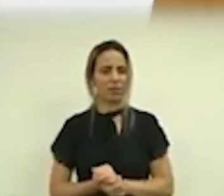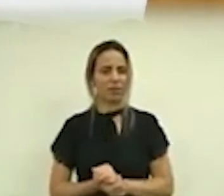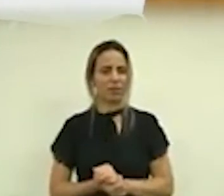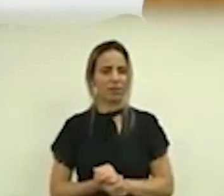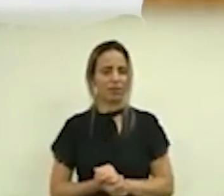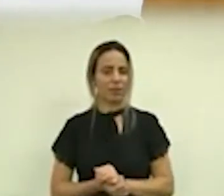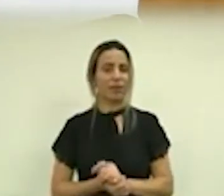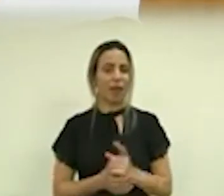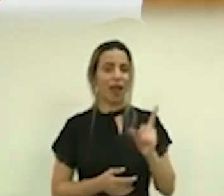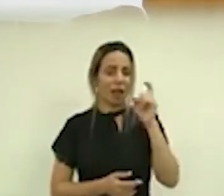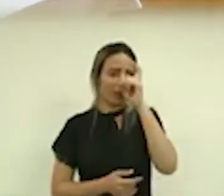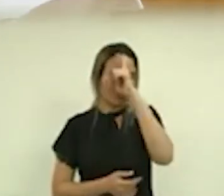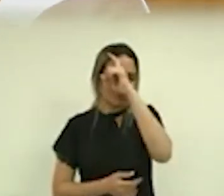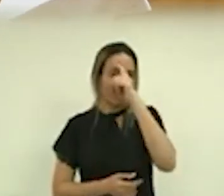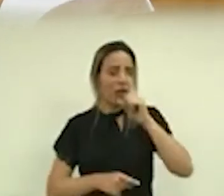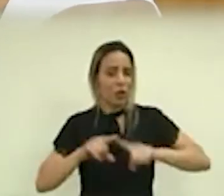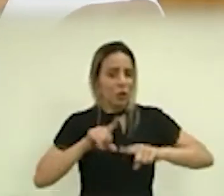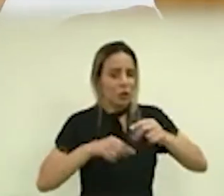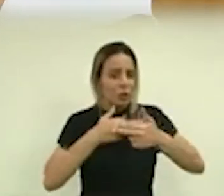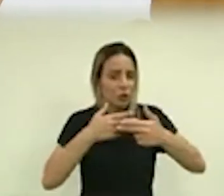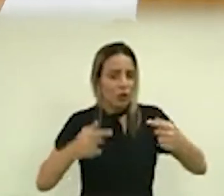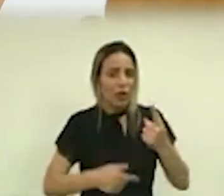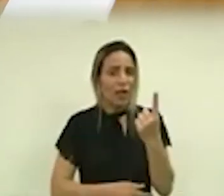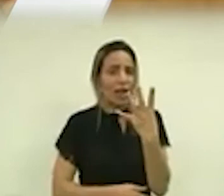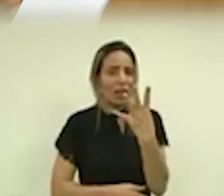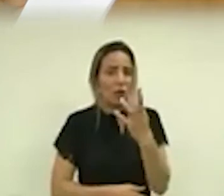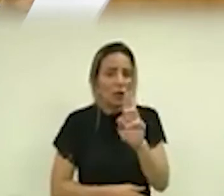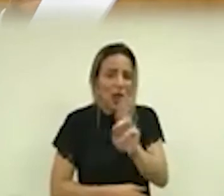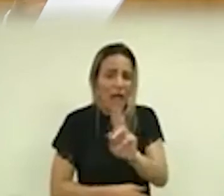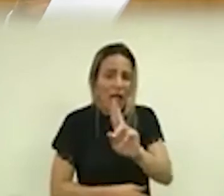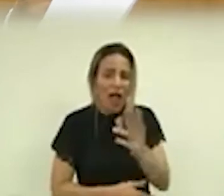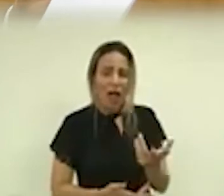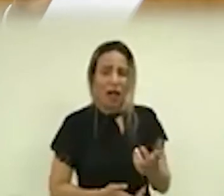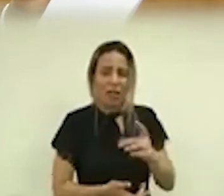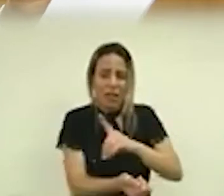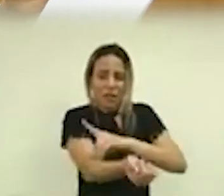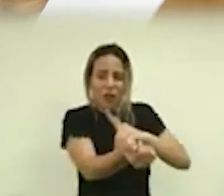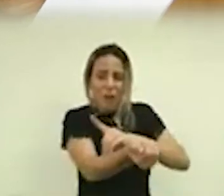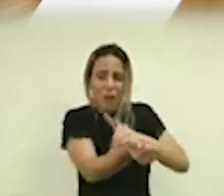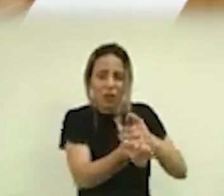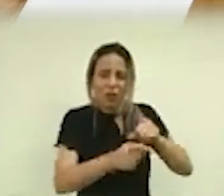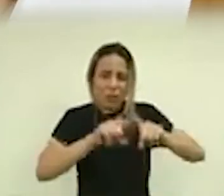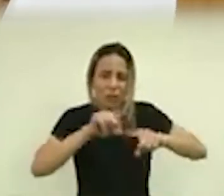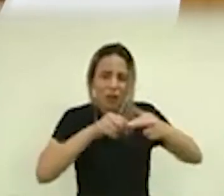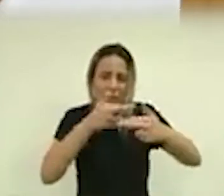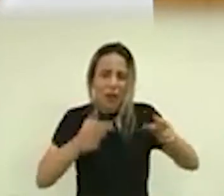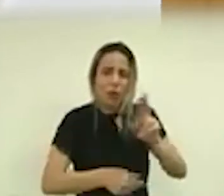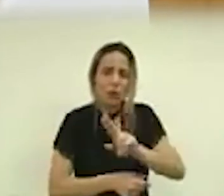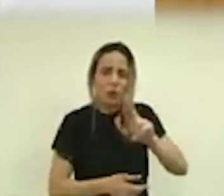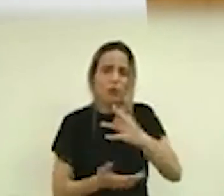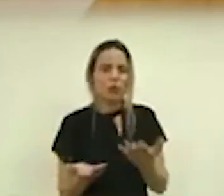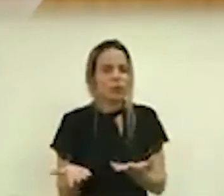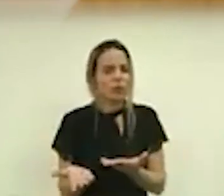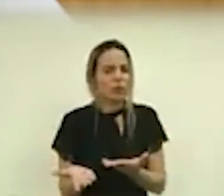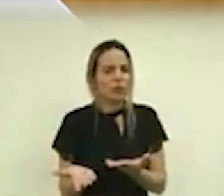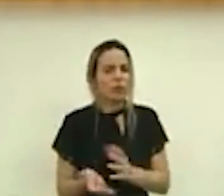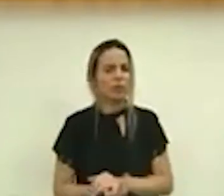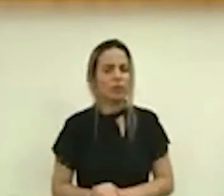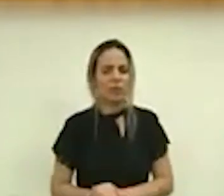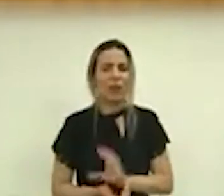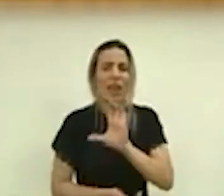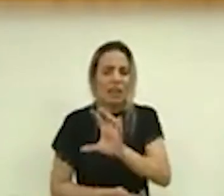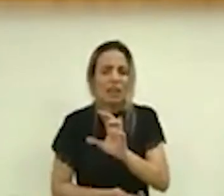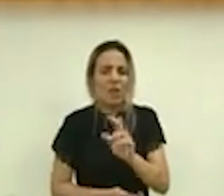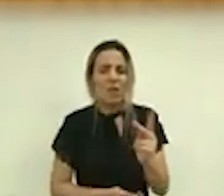É bem complicado. Insumos para diabéticos, R$ 14,92. Então não é isso. Todos